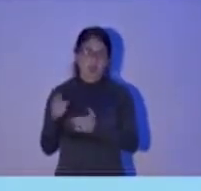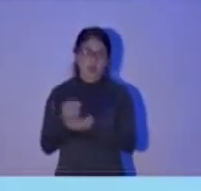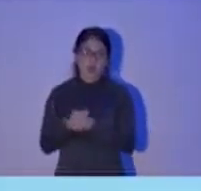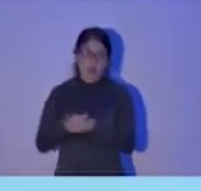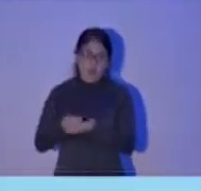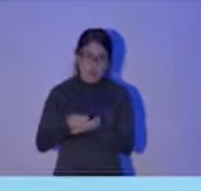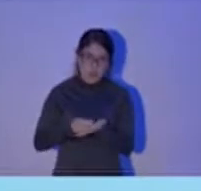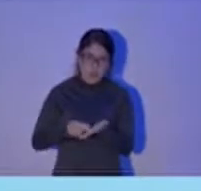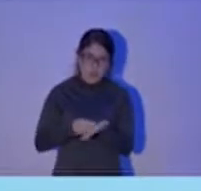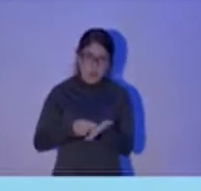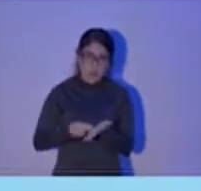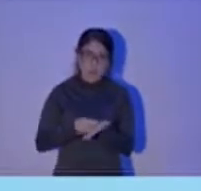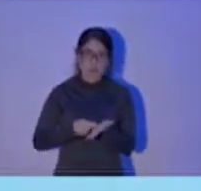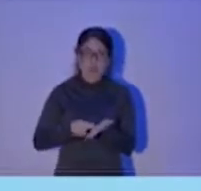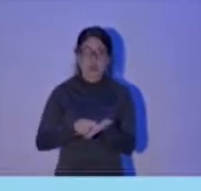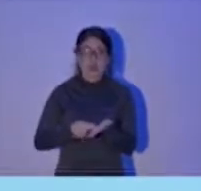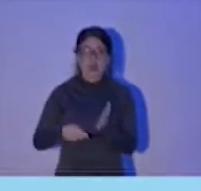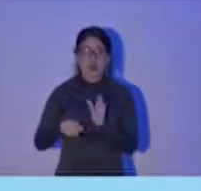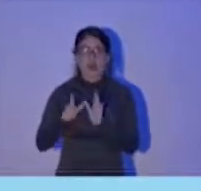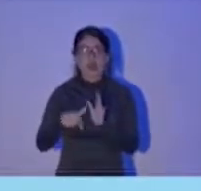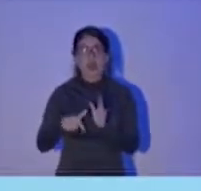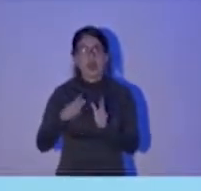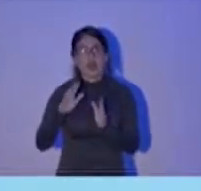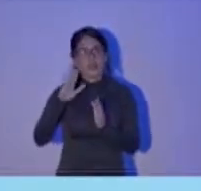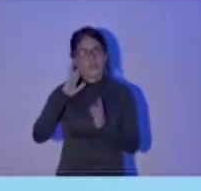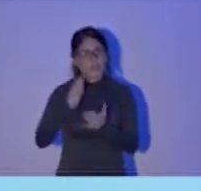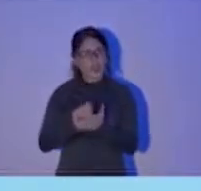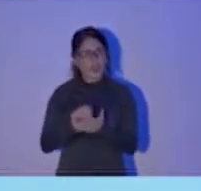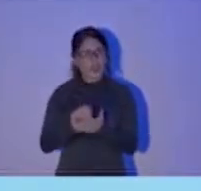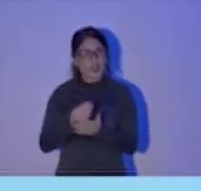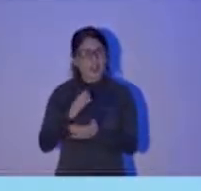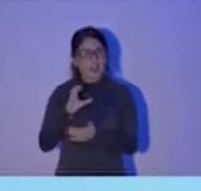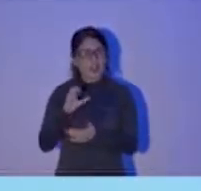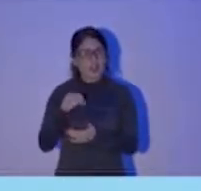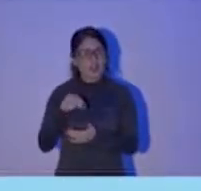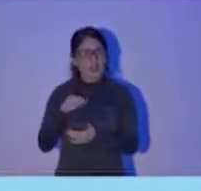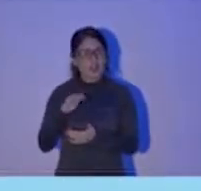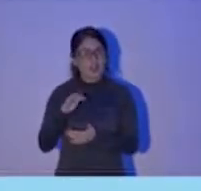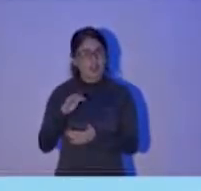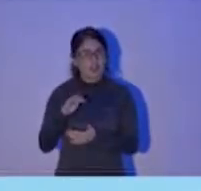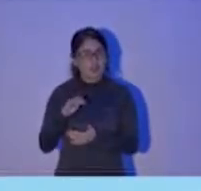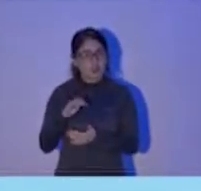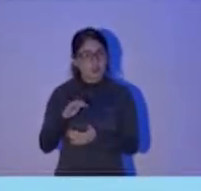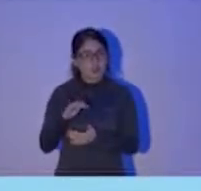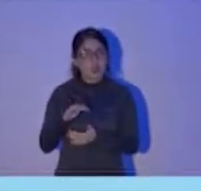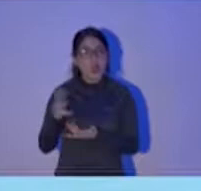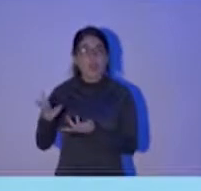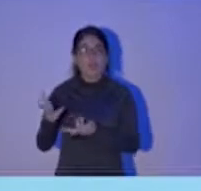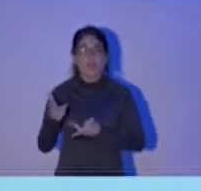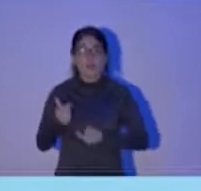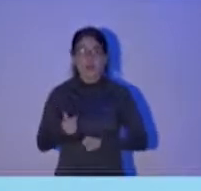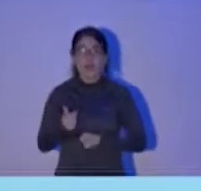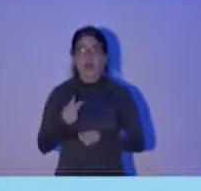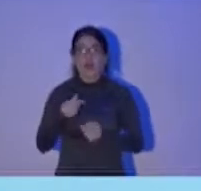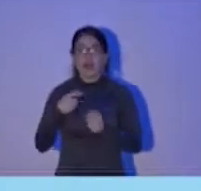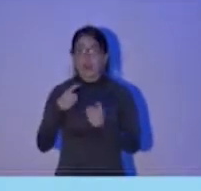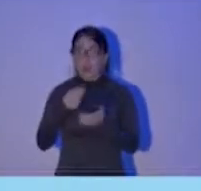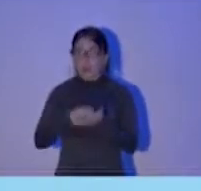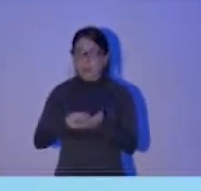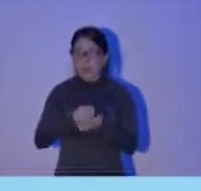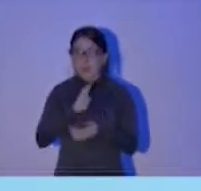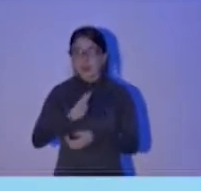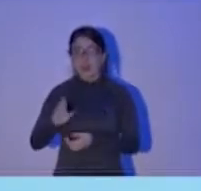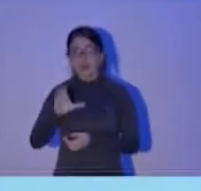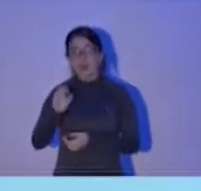início, que é a plataforma Conviva, e que nós precisamos fazer cada vez mais forte. É um instrumento que permite